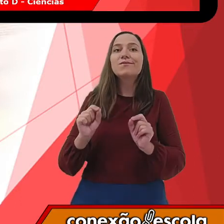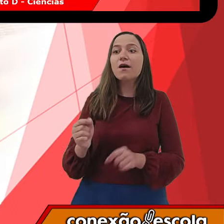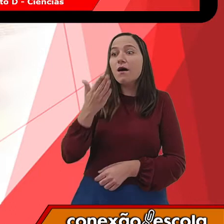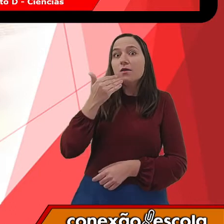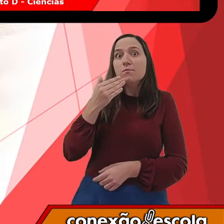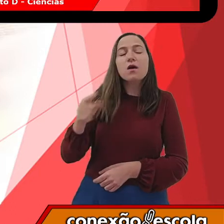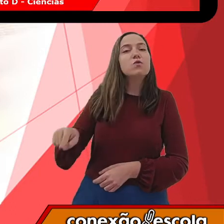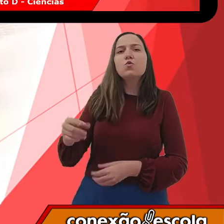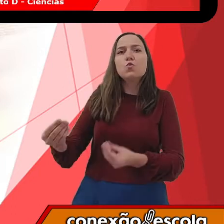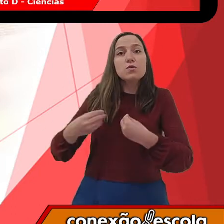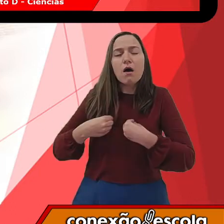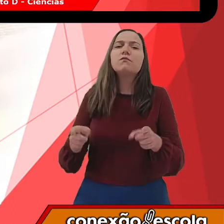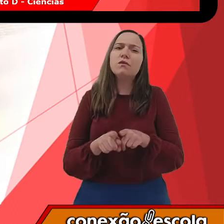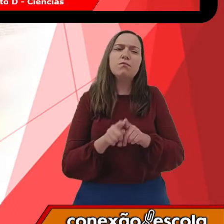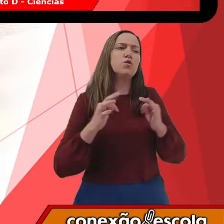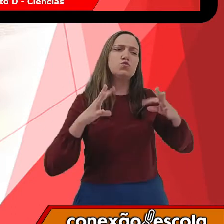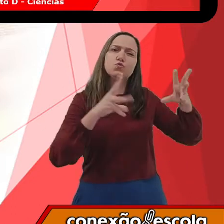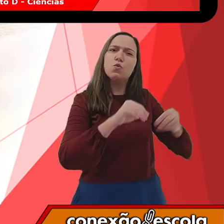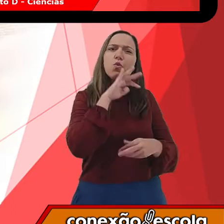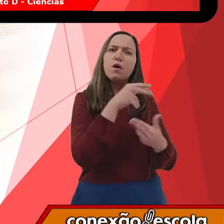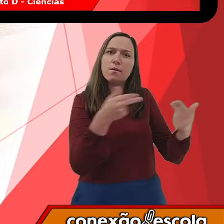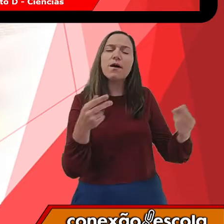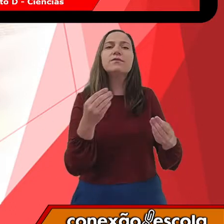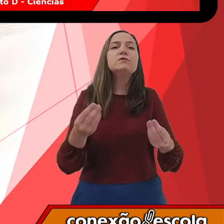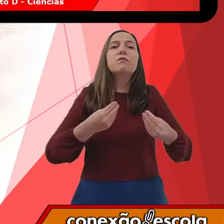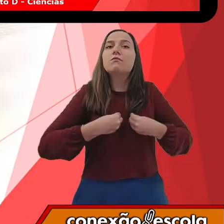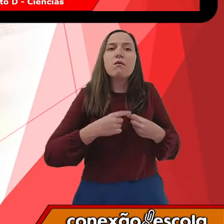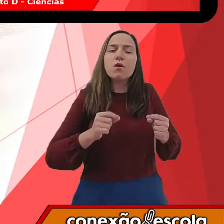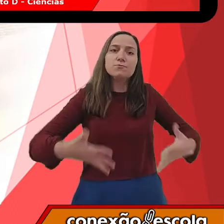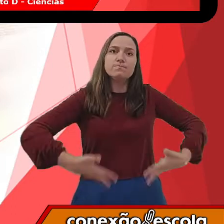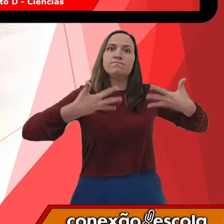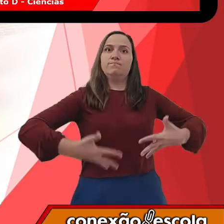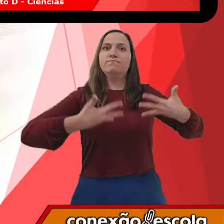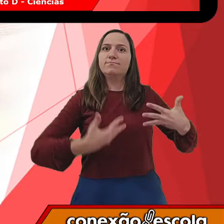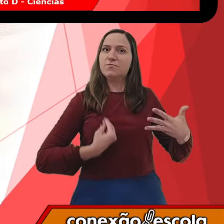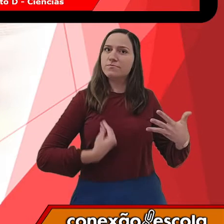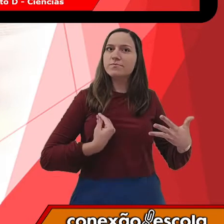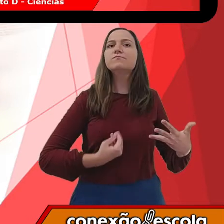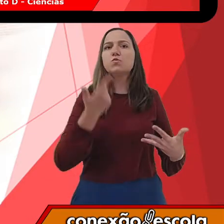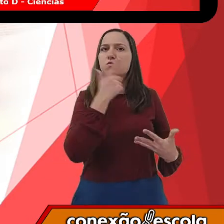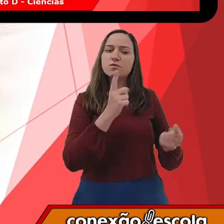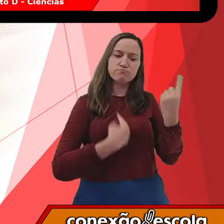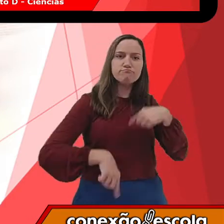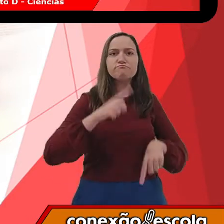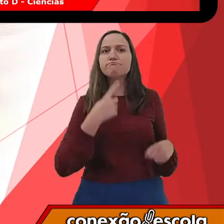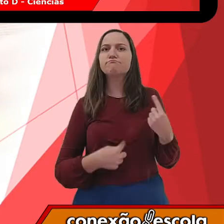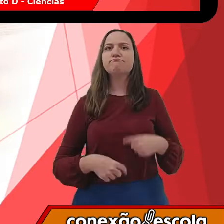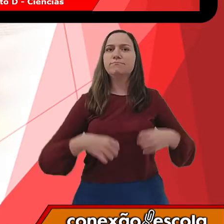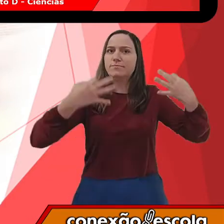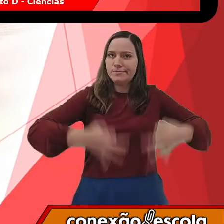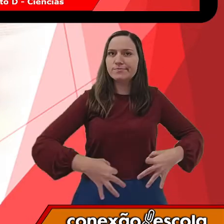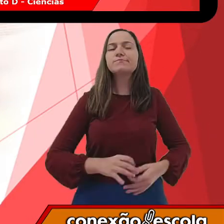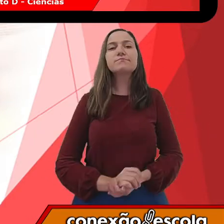que nós e todos os outros animais retiram a energia necessária para o corpo funcionar.